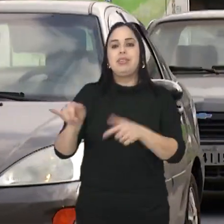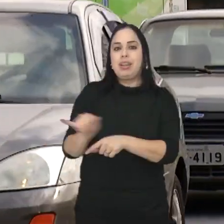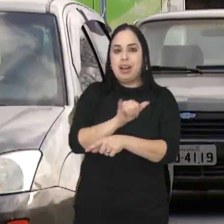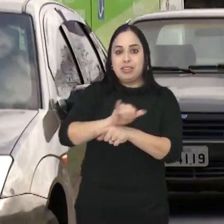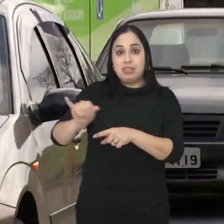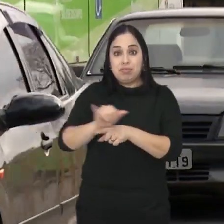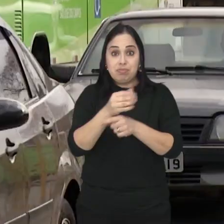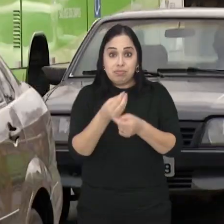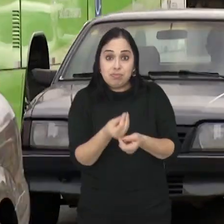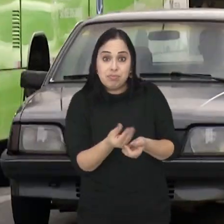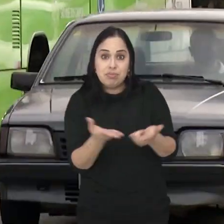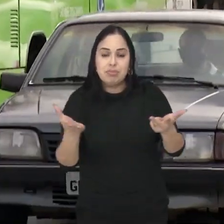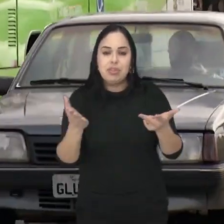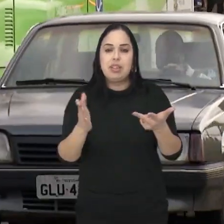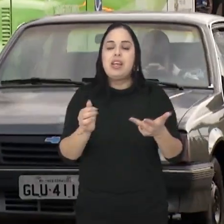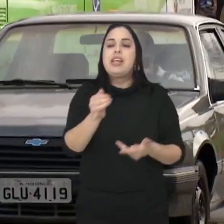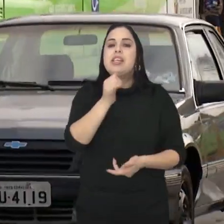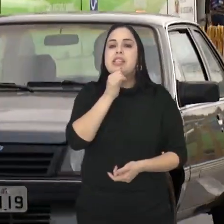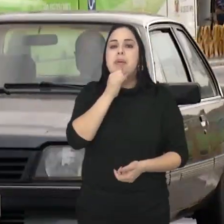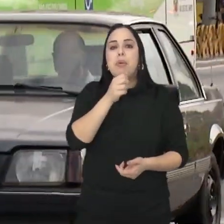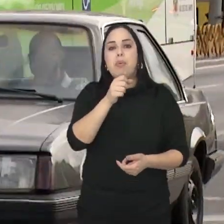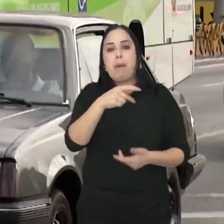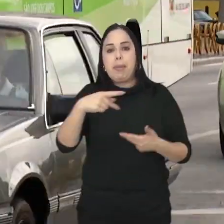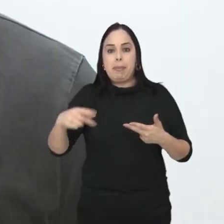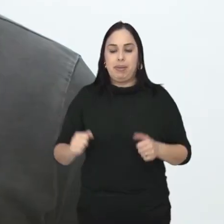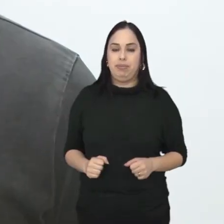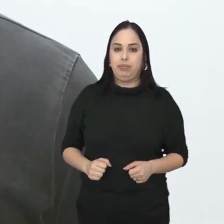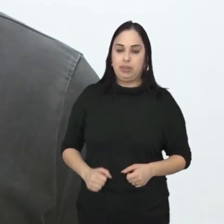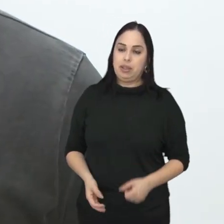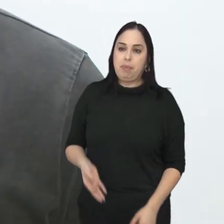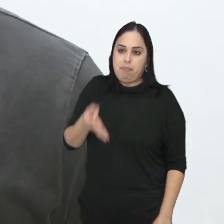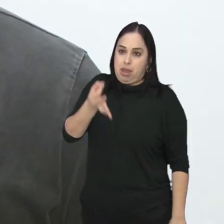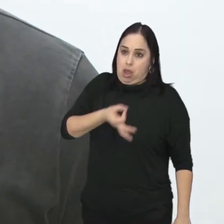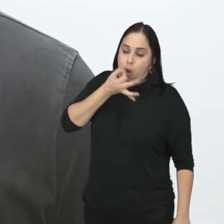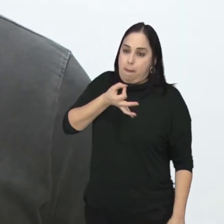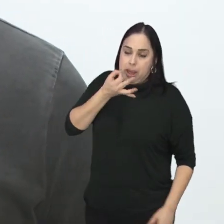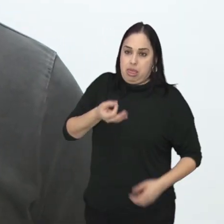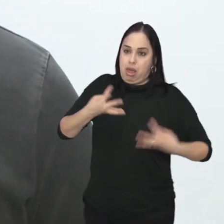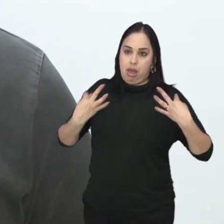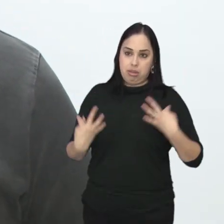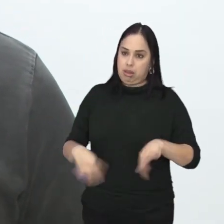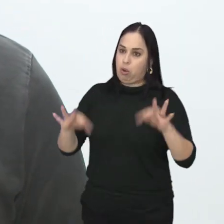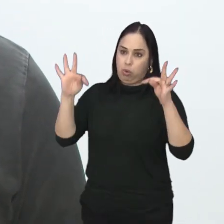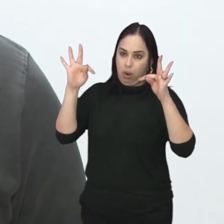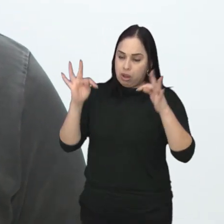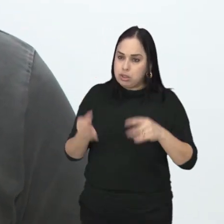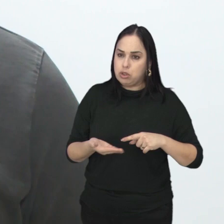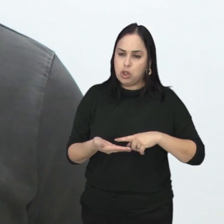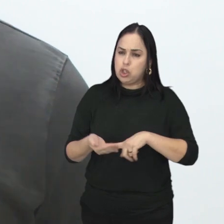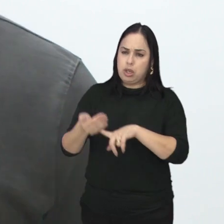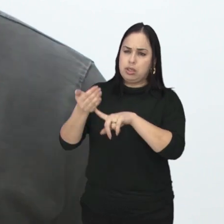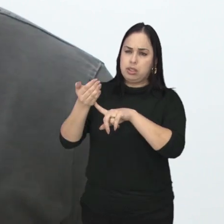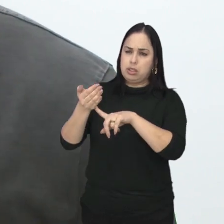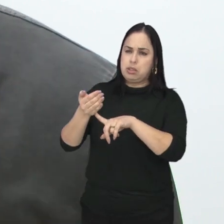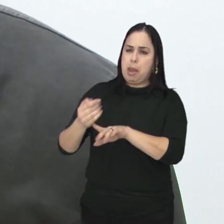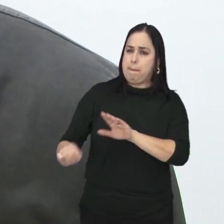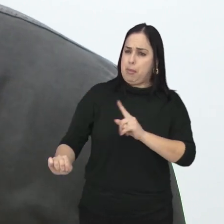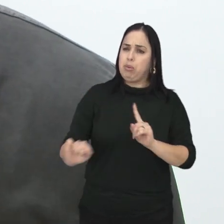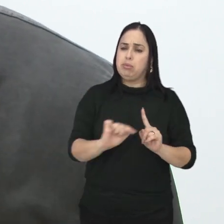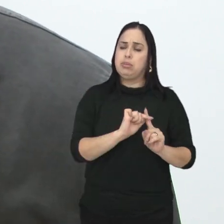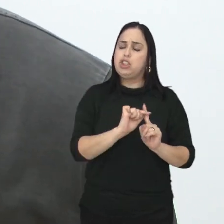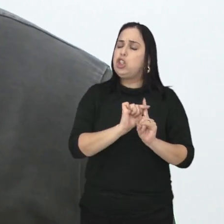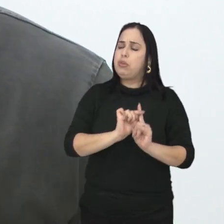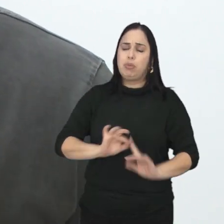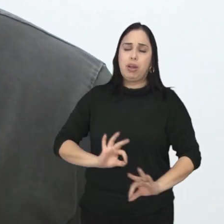e serviços oferecidos, a exemplo dos aplicativos. Eu vejo que a tecnologia ela sempre é um meio